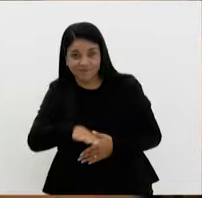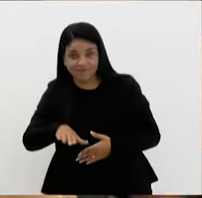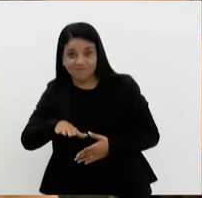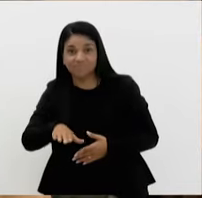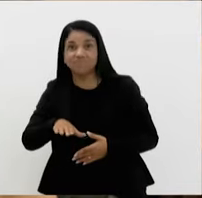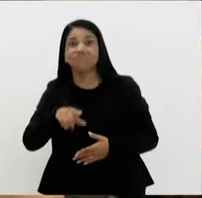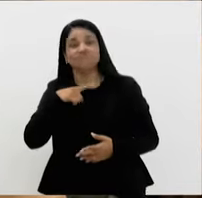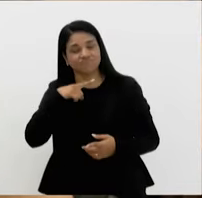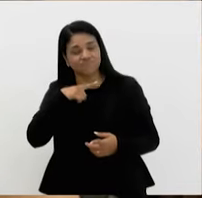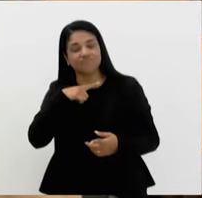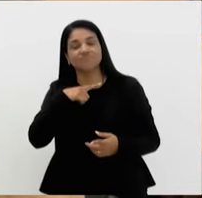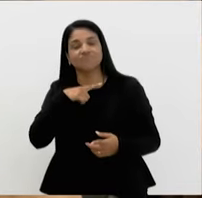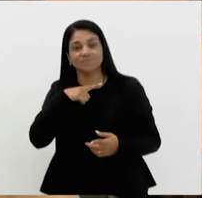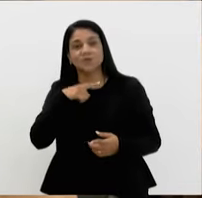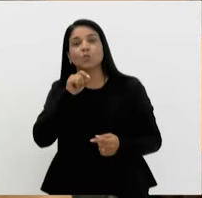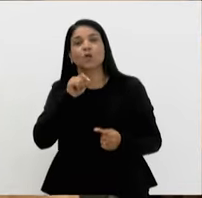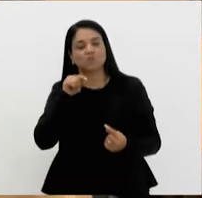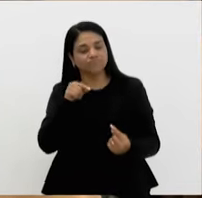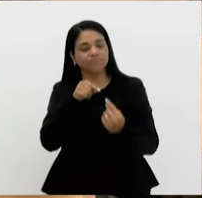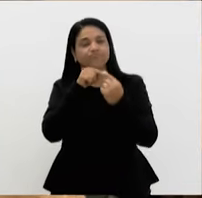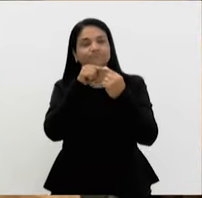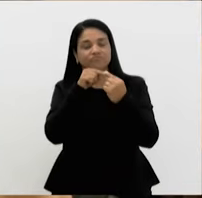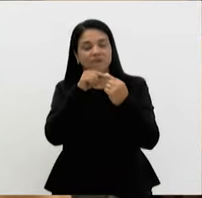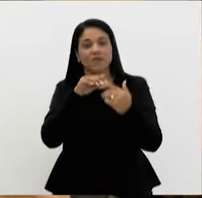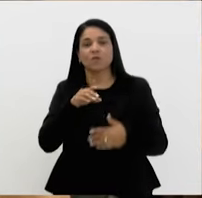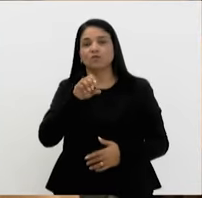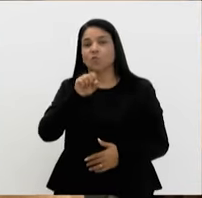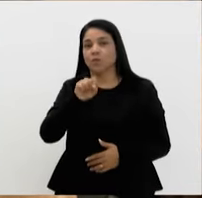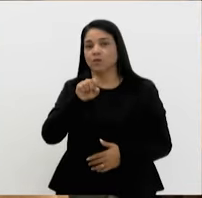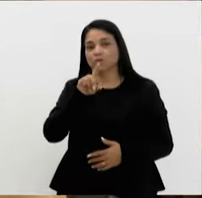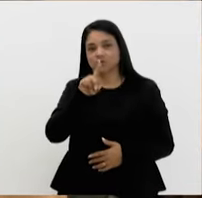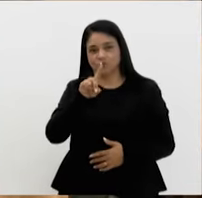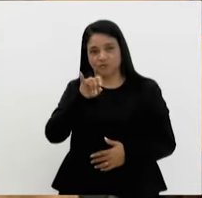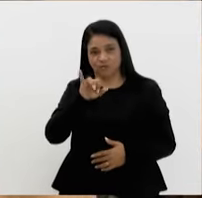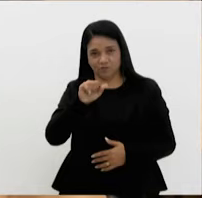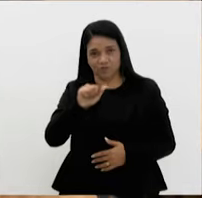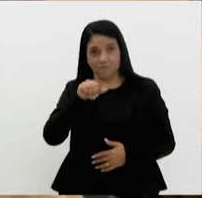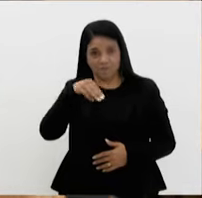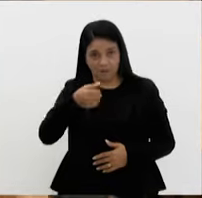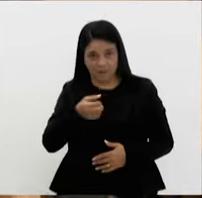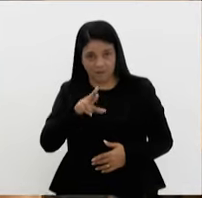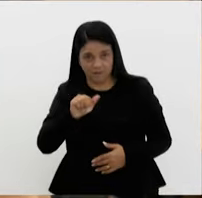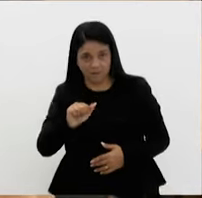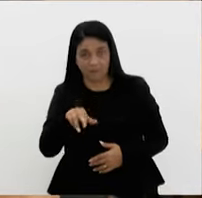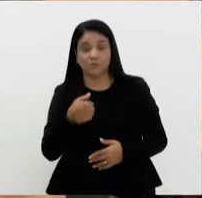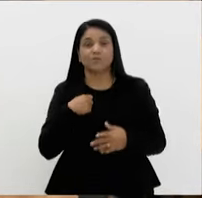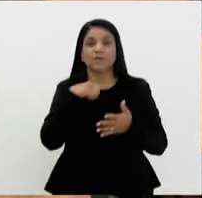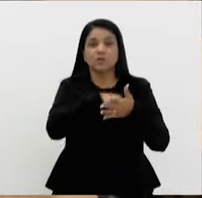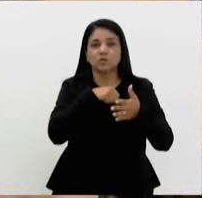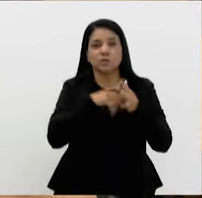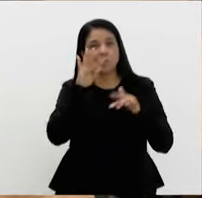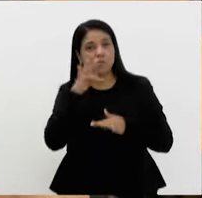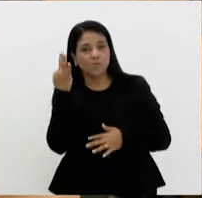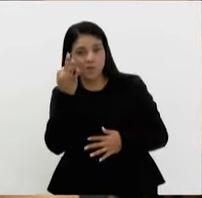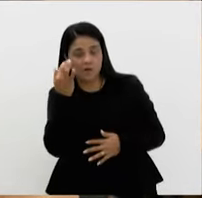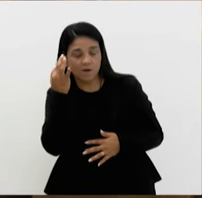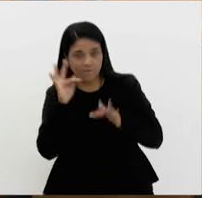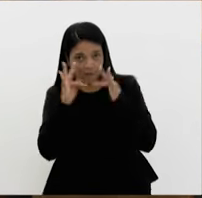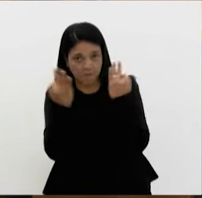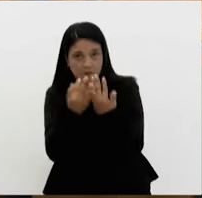tem a ver também com essa data de março. Então, a luta das mulheres é pelas mulheres, pela família e pela sociedade como um